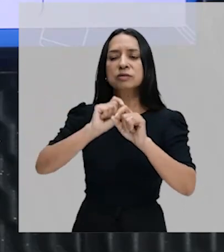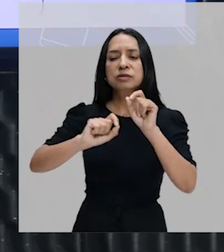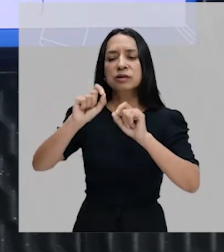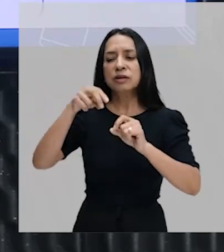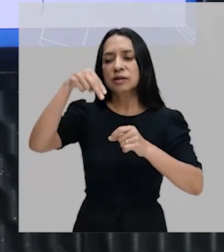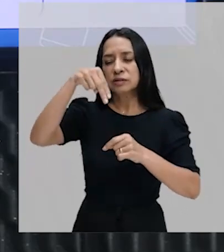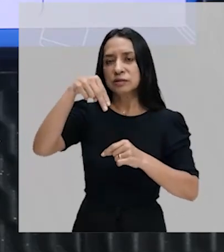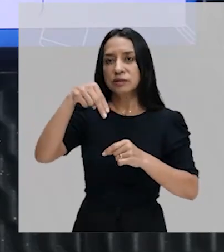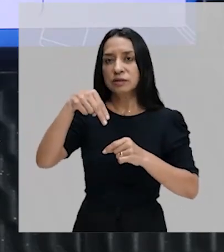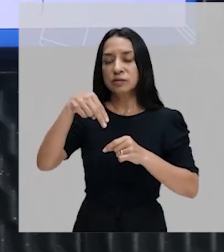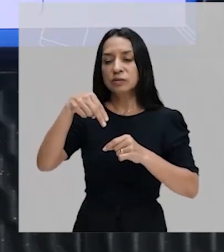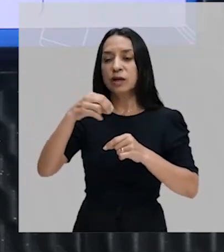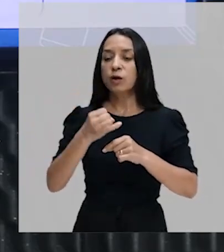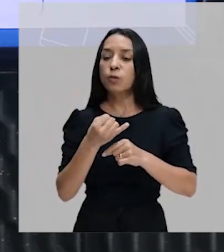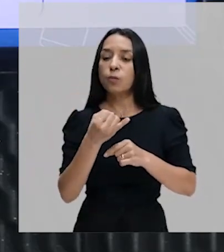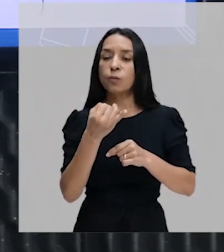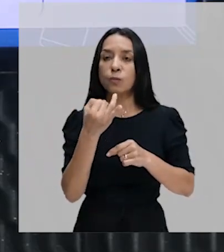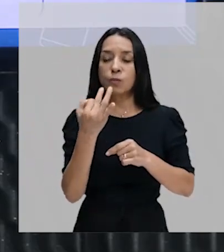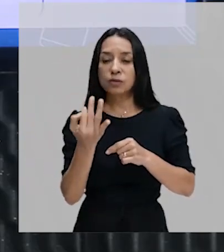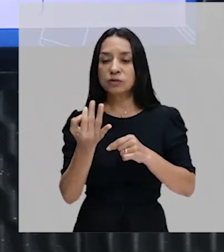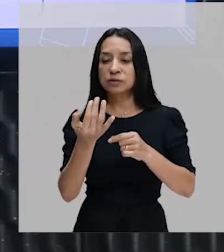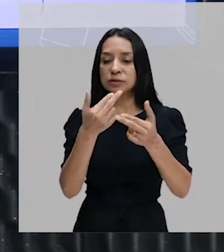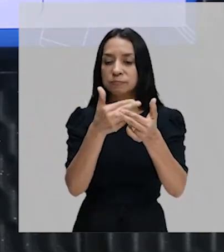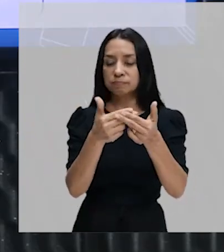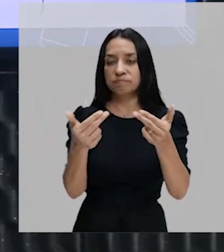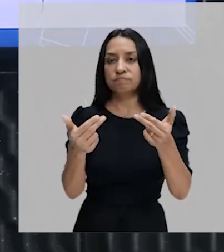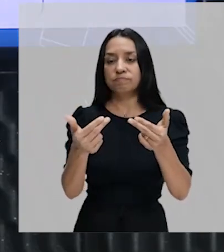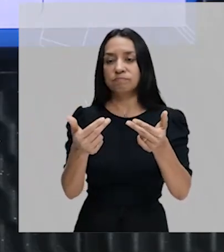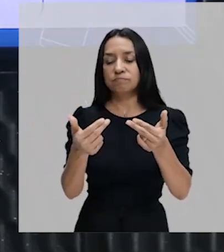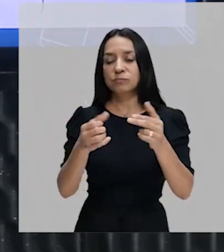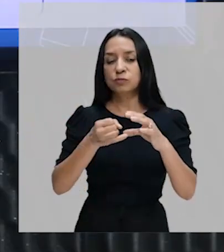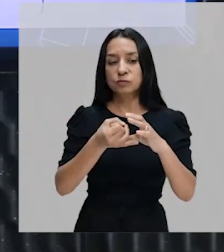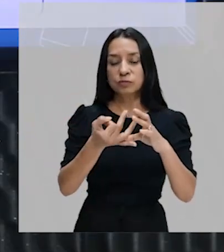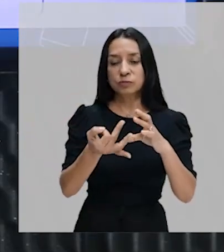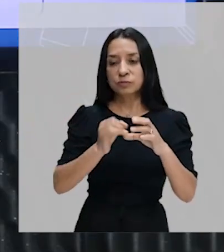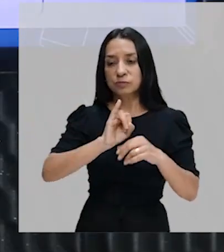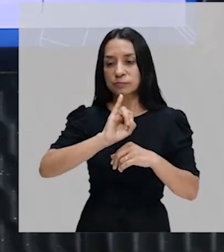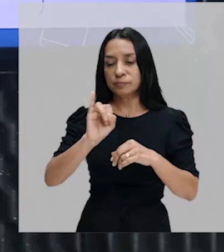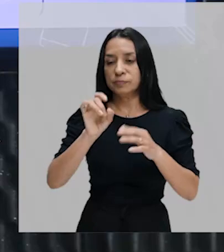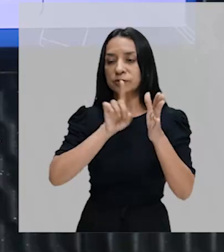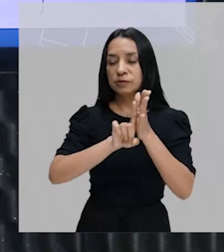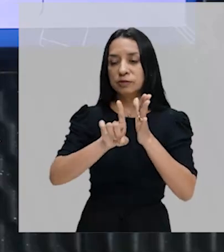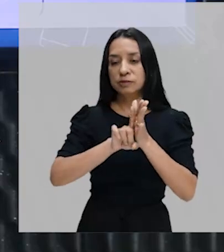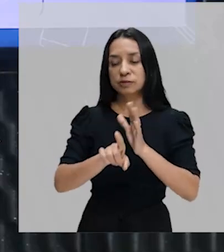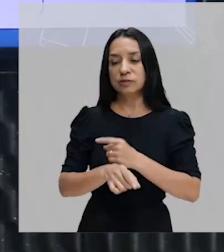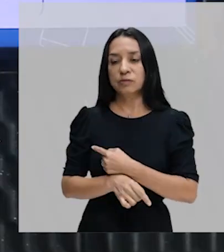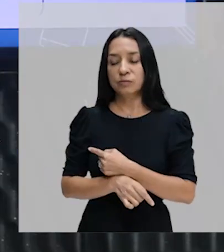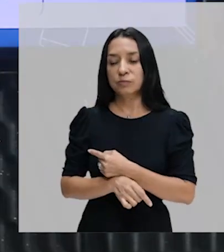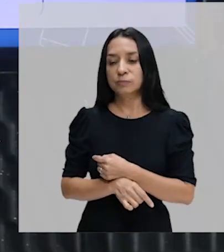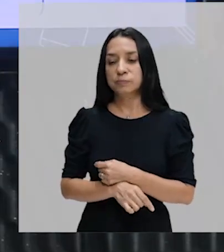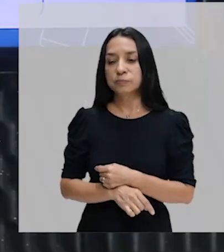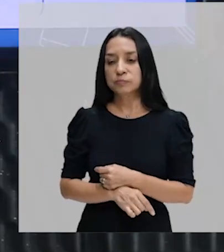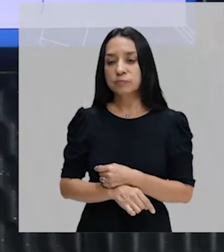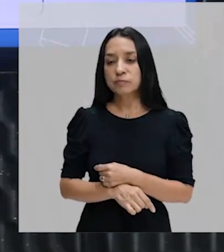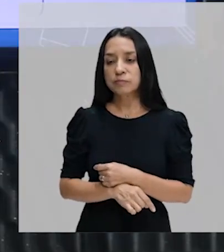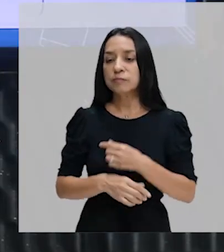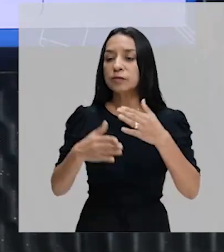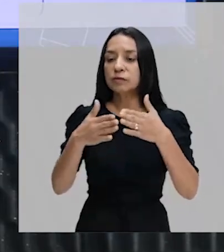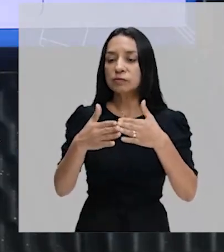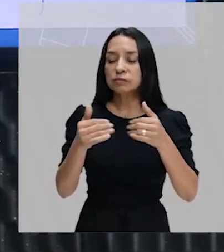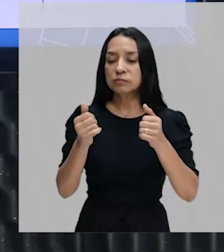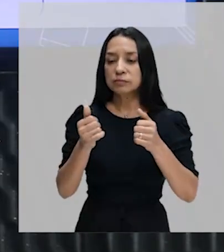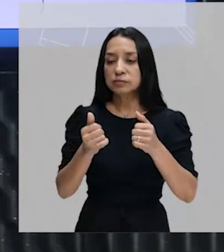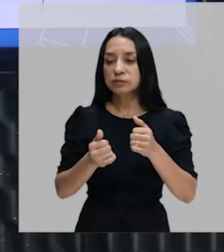É justamente a quantidade de elementos do conjunto. Então, se essa questão aqui, ao invés de te